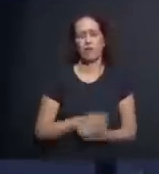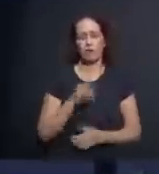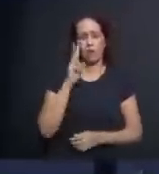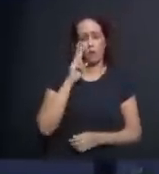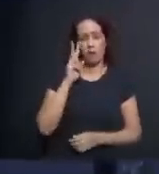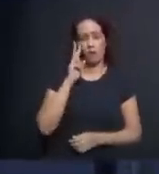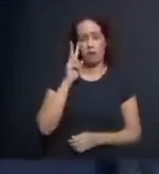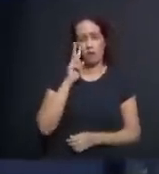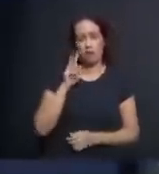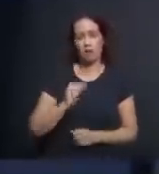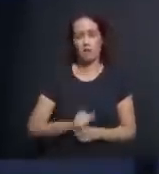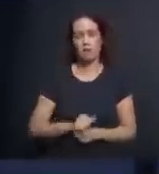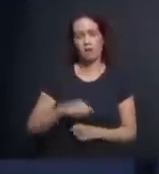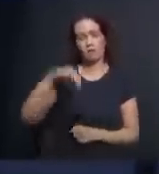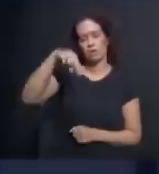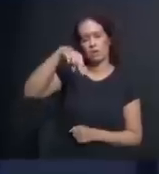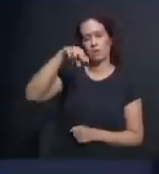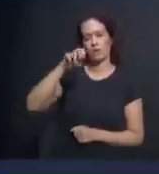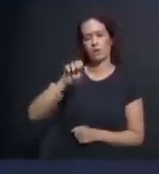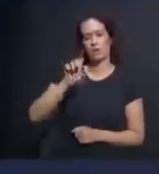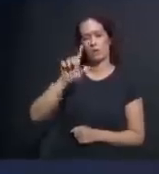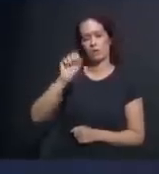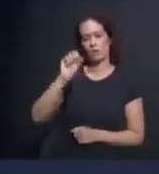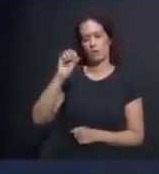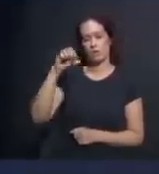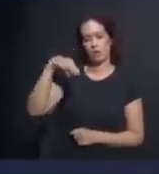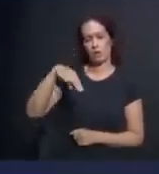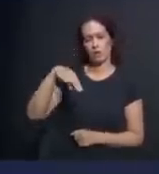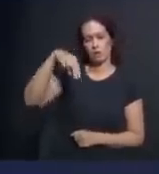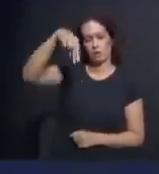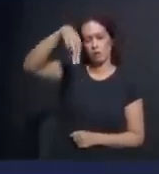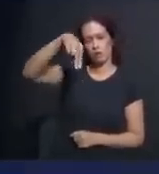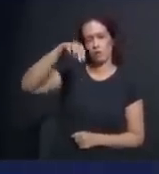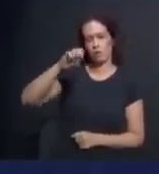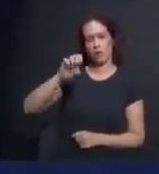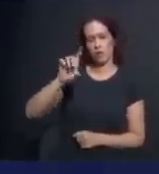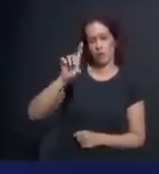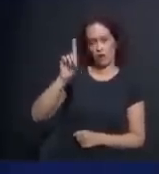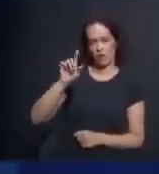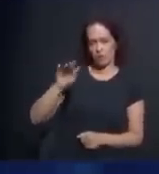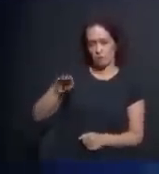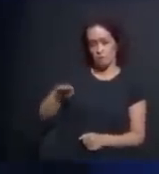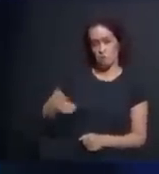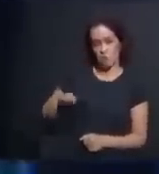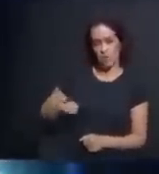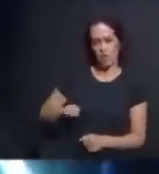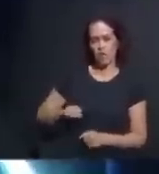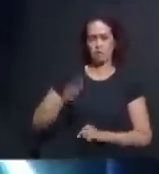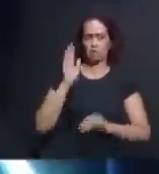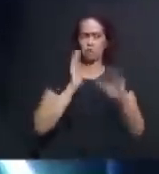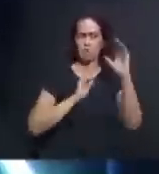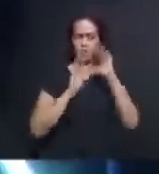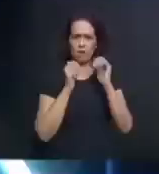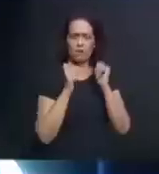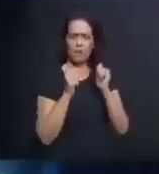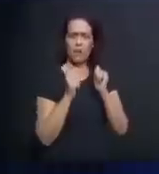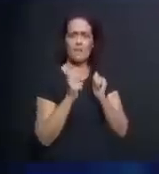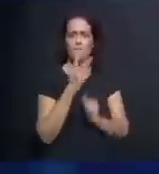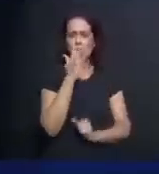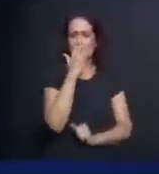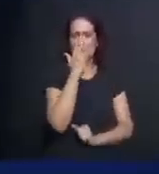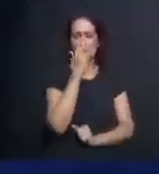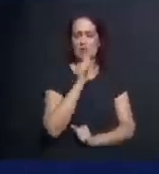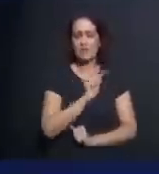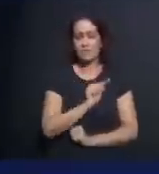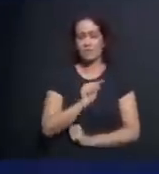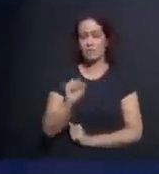corpo dele, pequeno. Muita gente que eu conheço desenvolveu demais em uma área. Mas como ele só anda com gente da área dele, ele